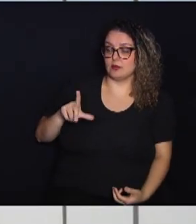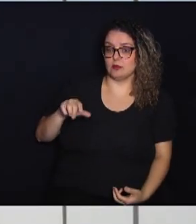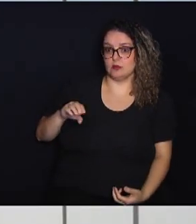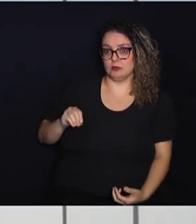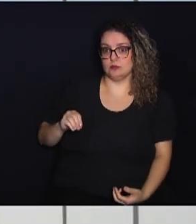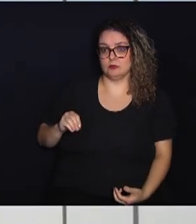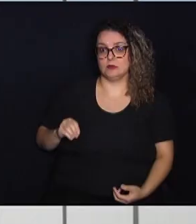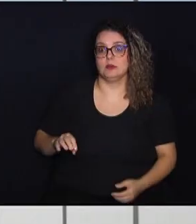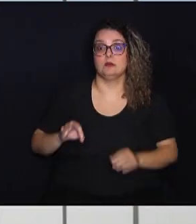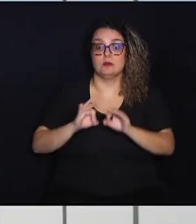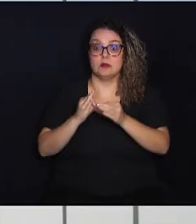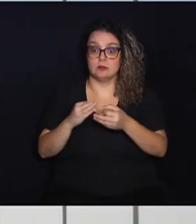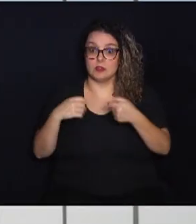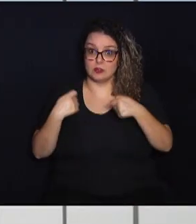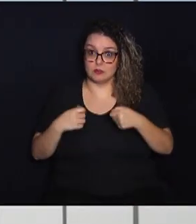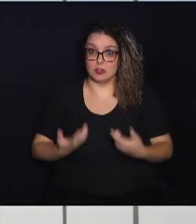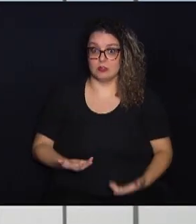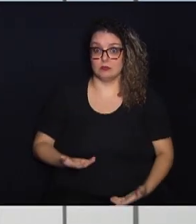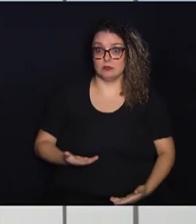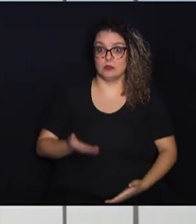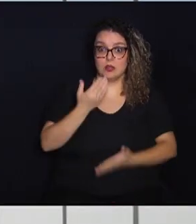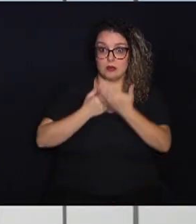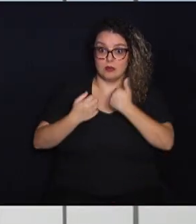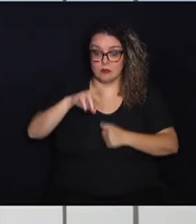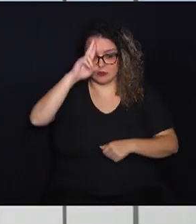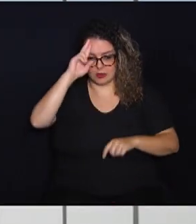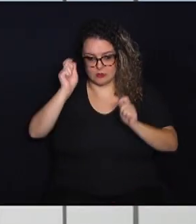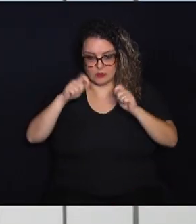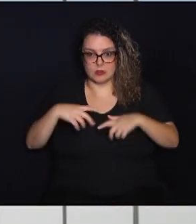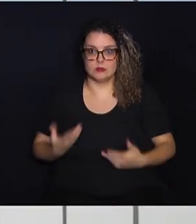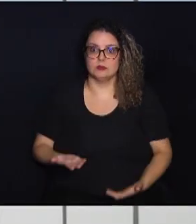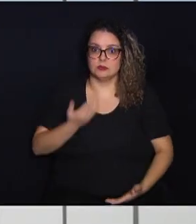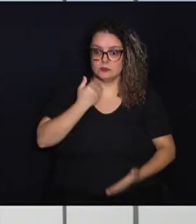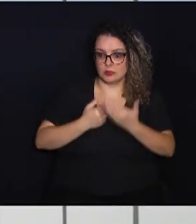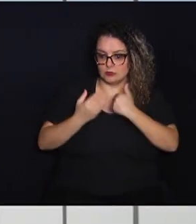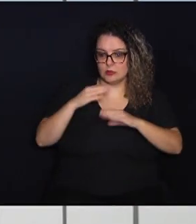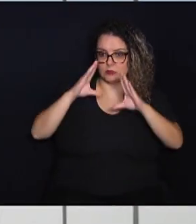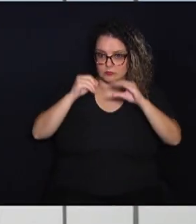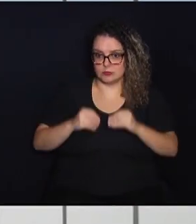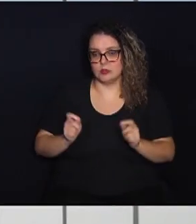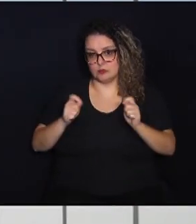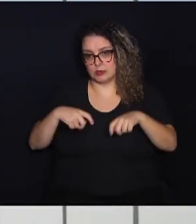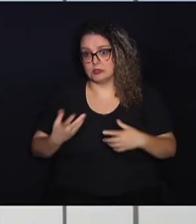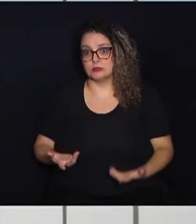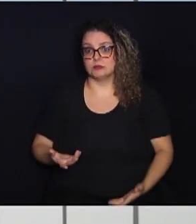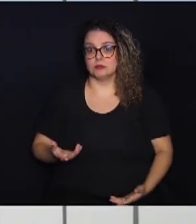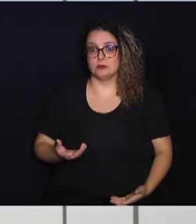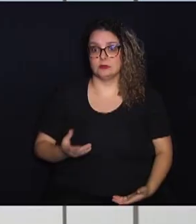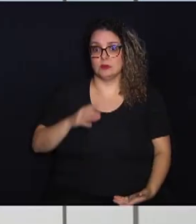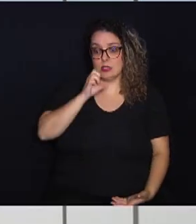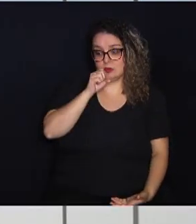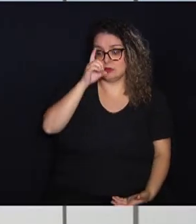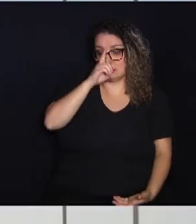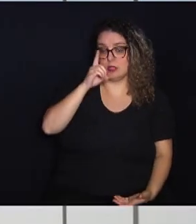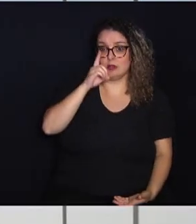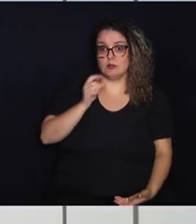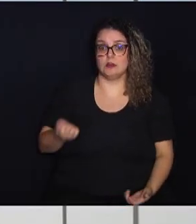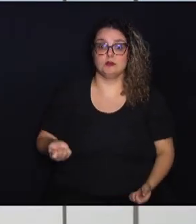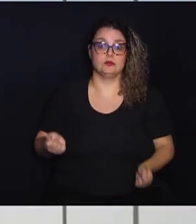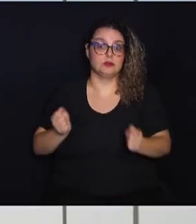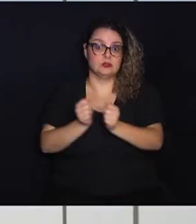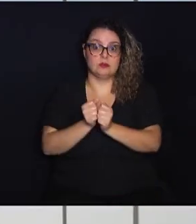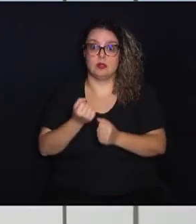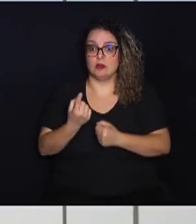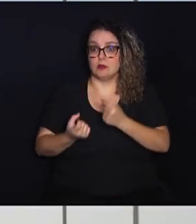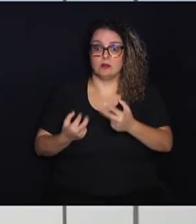essas famílias precisam almoçar, se possível, juntas, jantar, se possível, juntas, passar o final de semana fazendo alguma